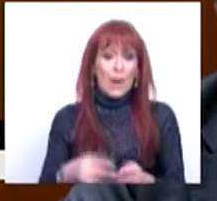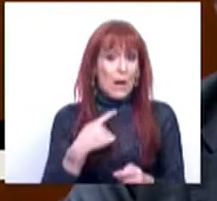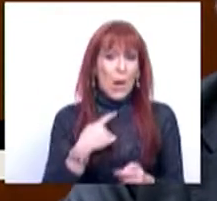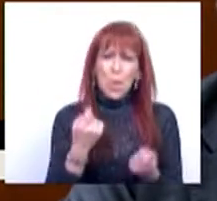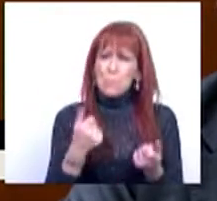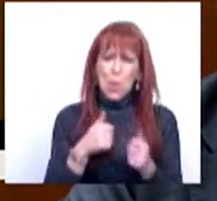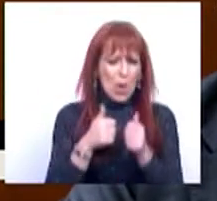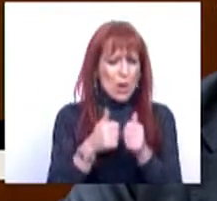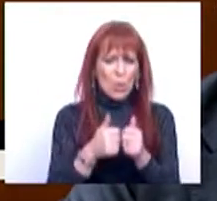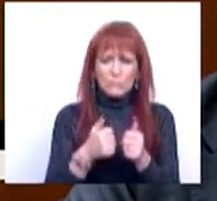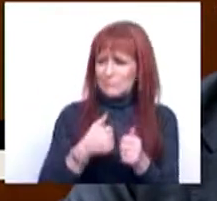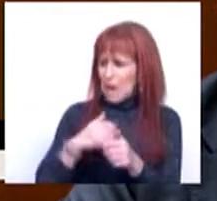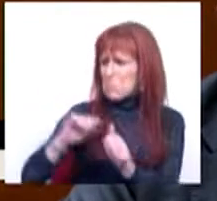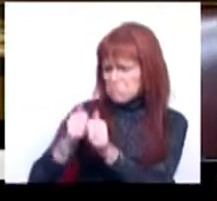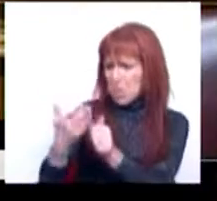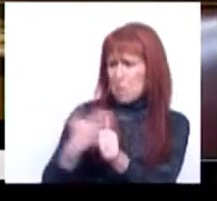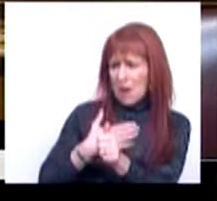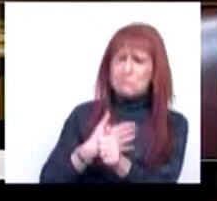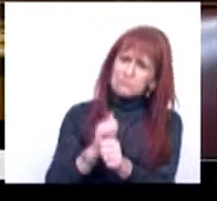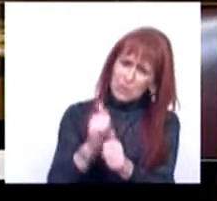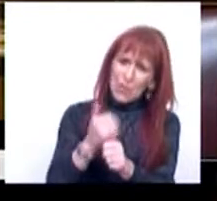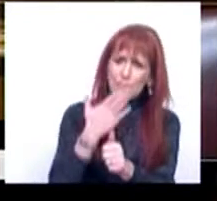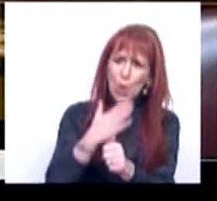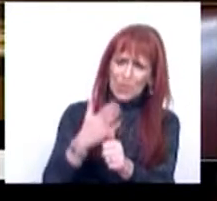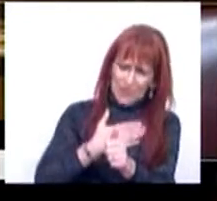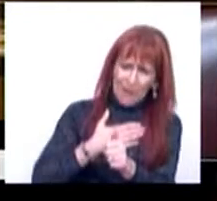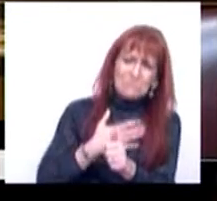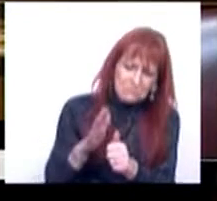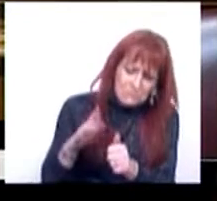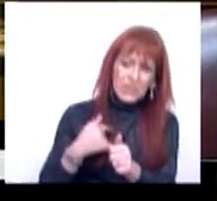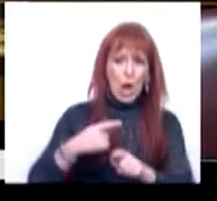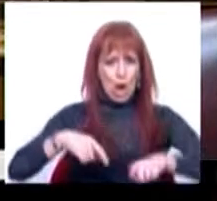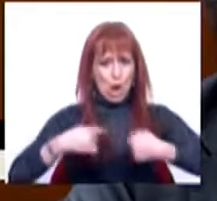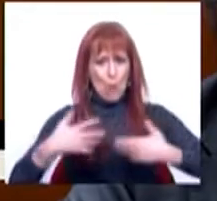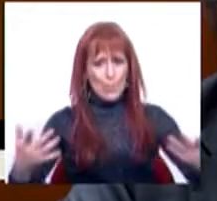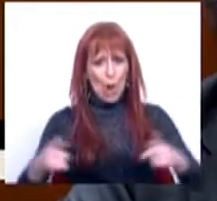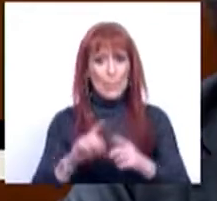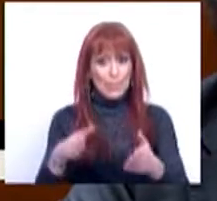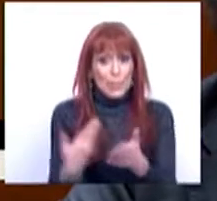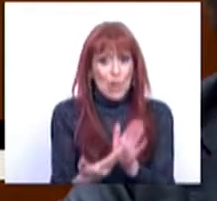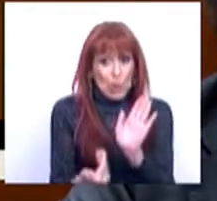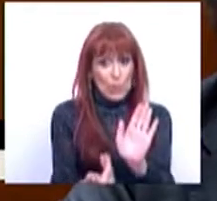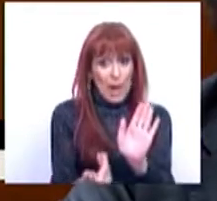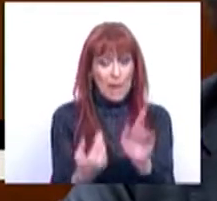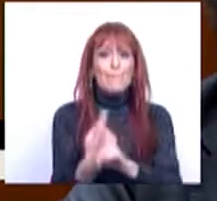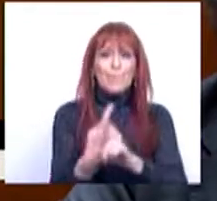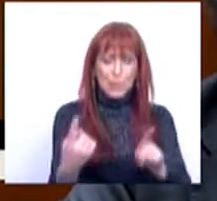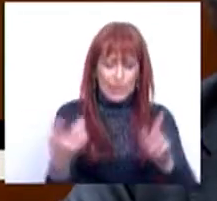pouca companhia, tive a sua e soube-me bem, quando eu próprio fiz esta proposta.